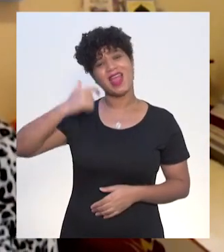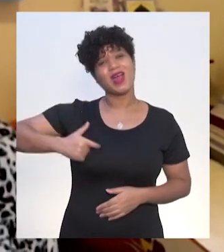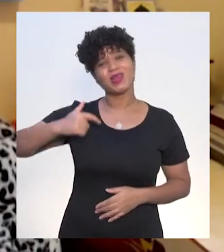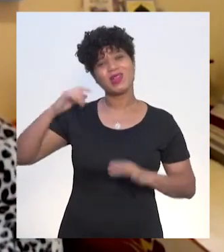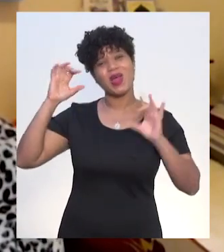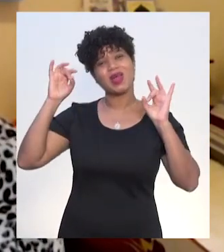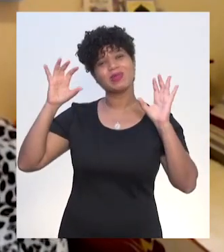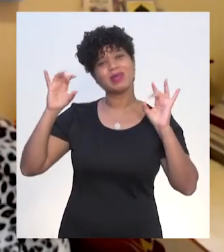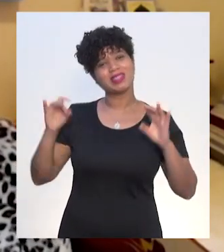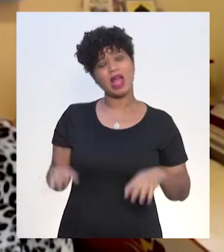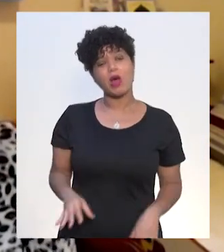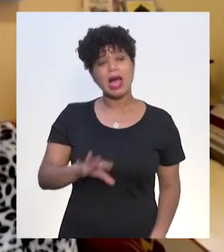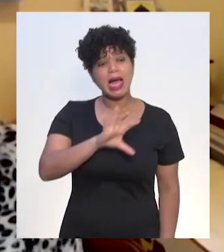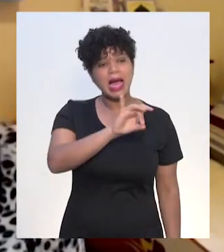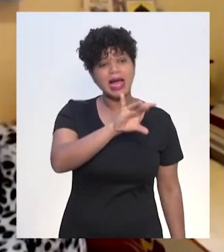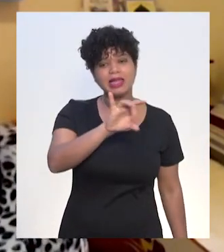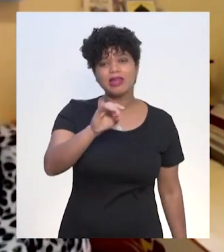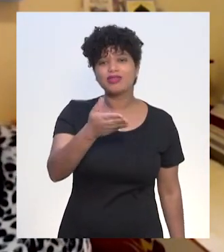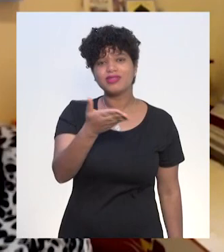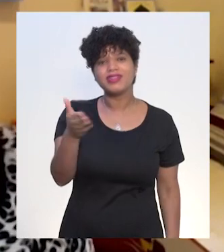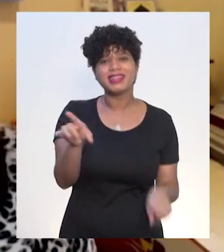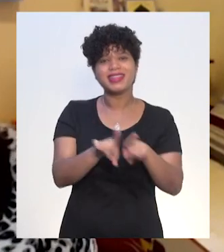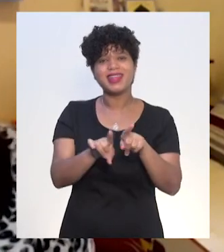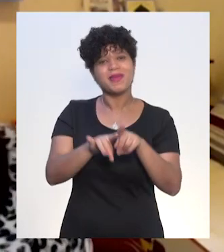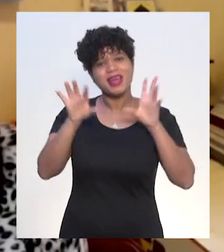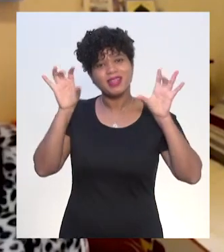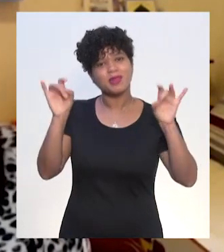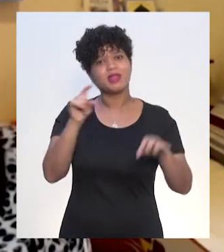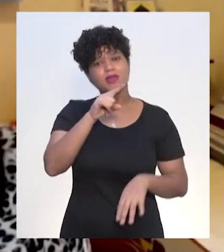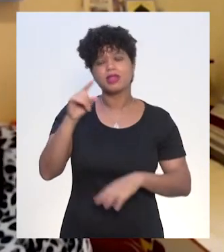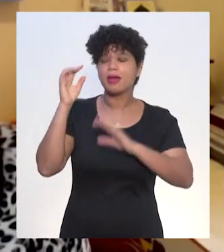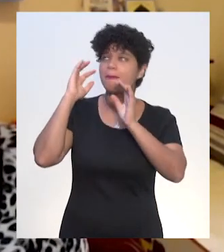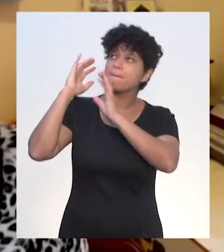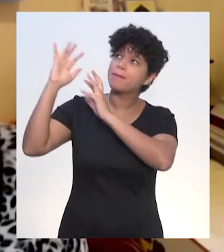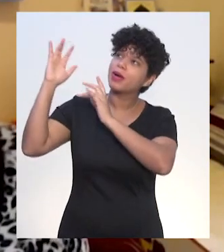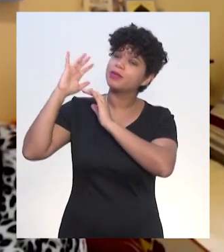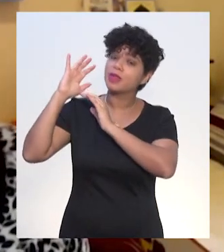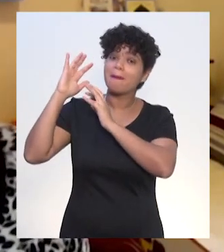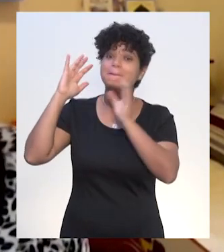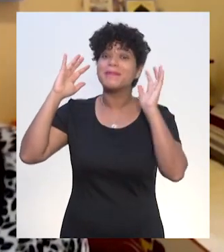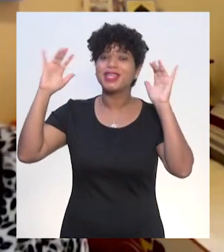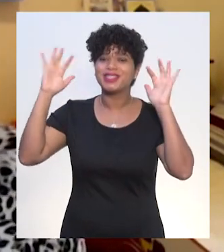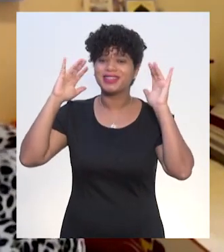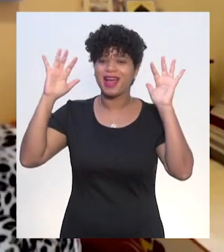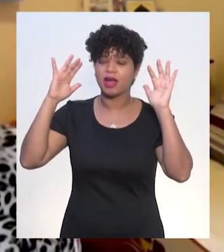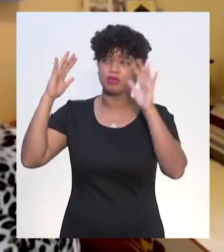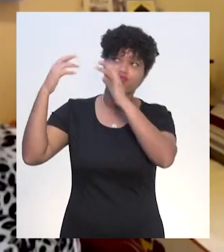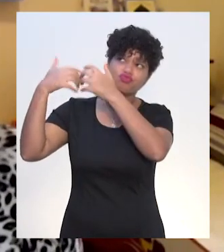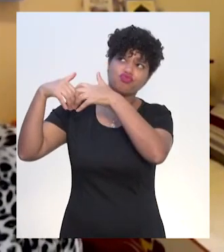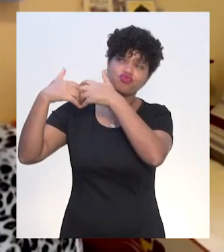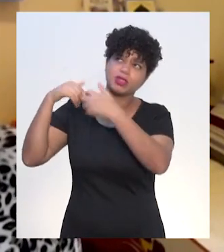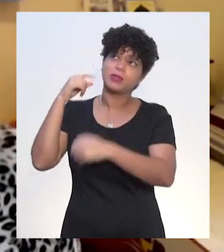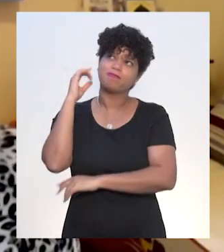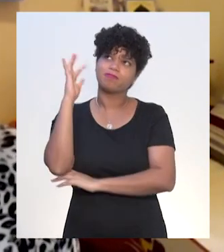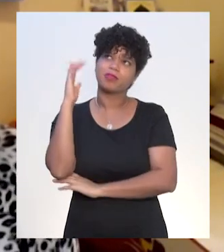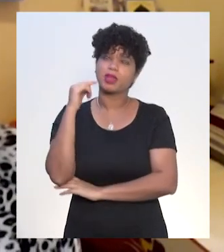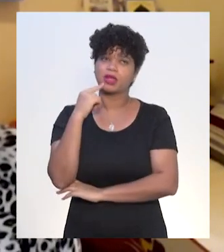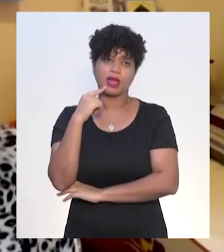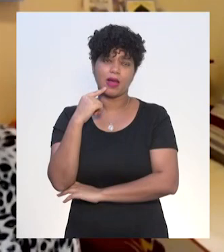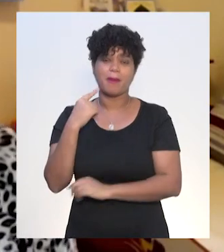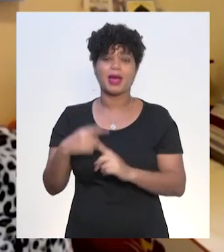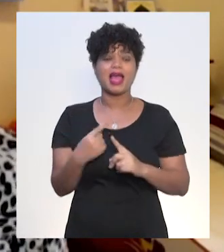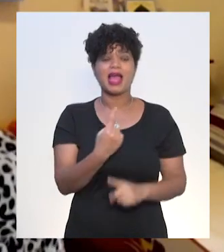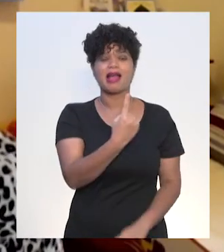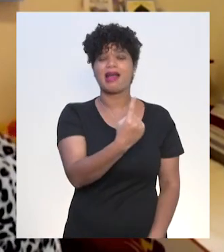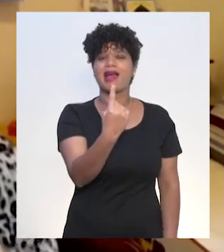justamente isso aqui me torna é especial se todo mundo fosse igual ao qual ia ser a coisa especial em cada um nada né